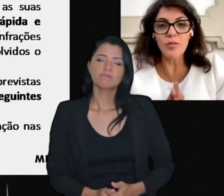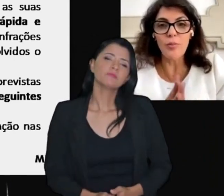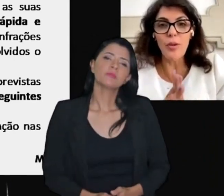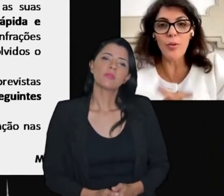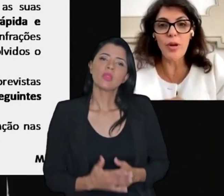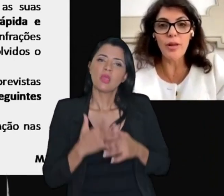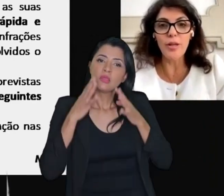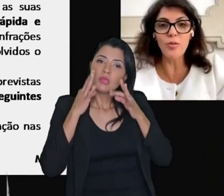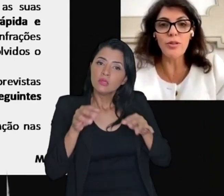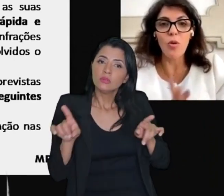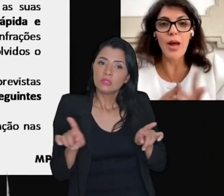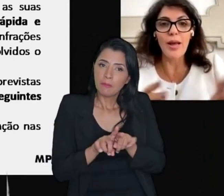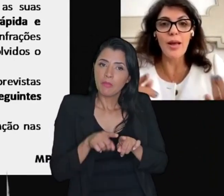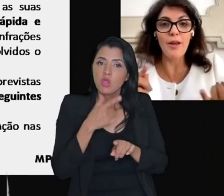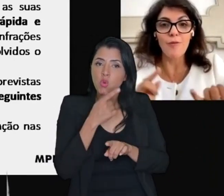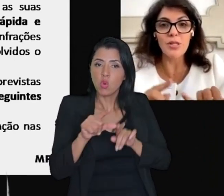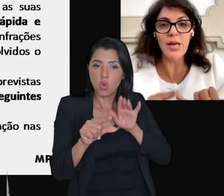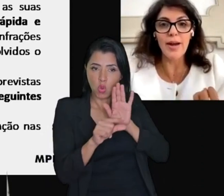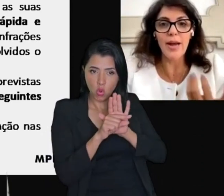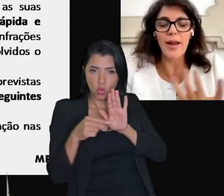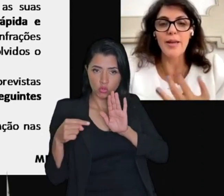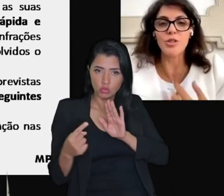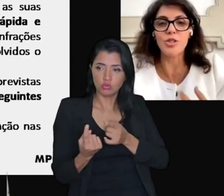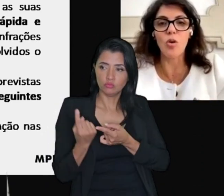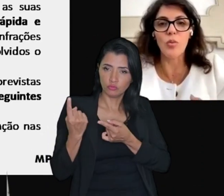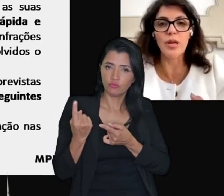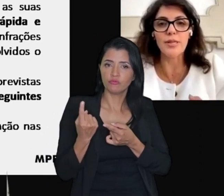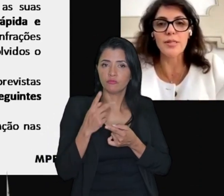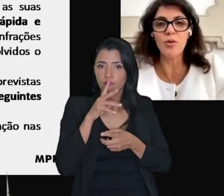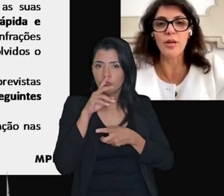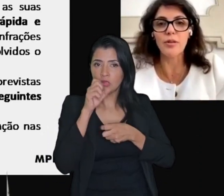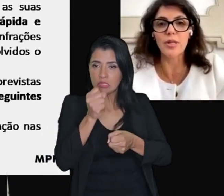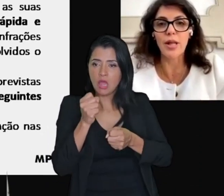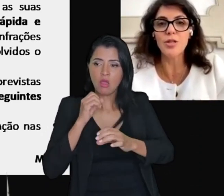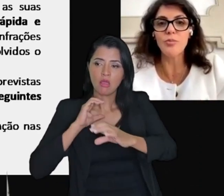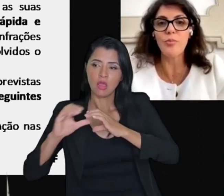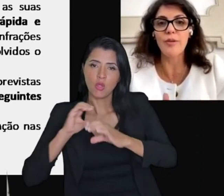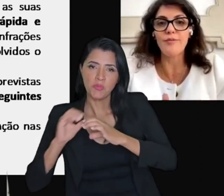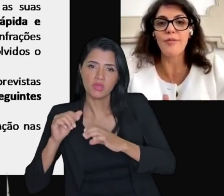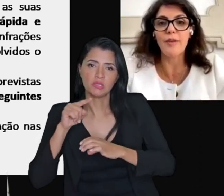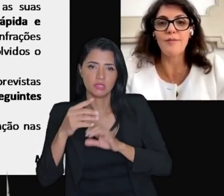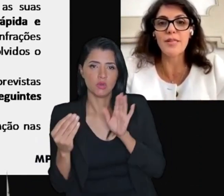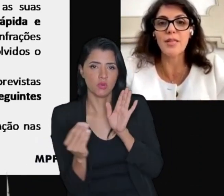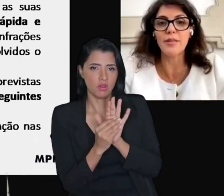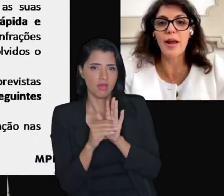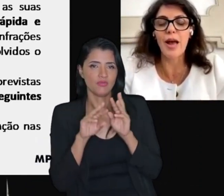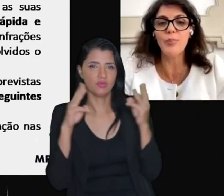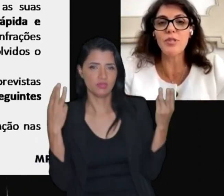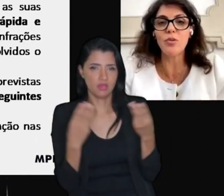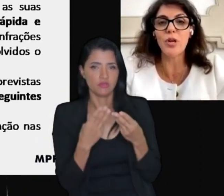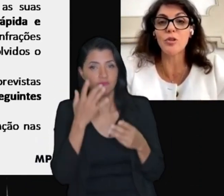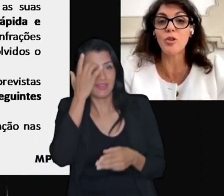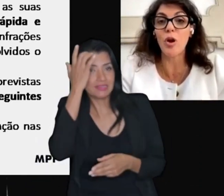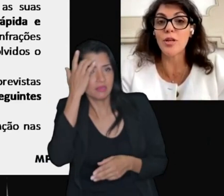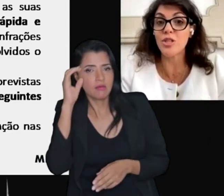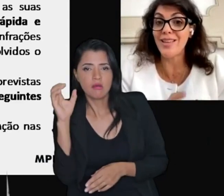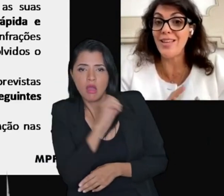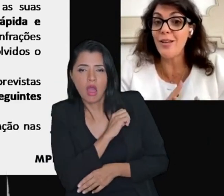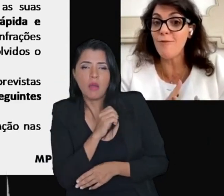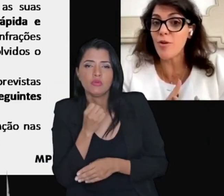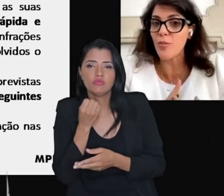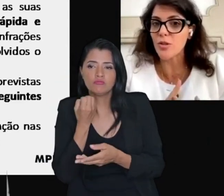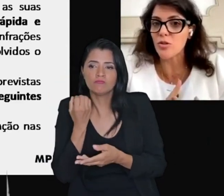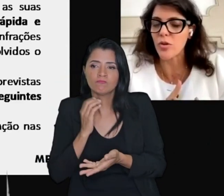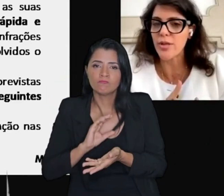Chama atenção também para o negrito, então, reforçar canais de comunicação, que está no slide, para facilitar a rápida e segura troca